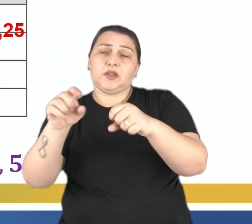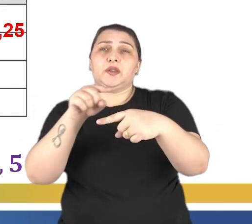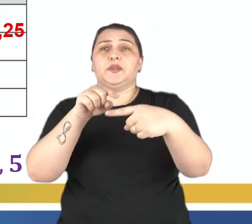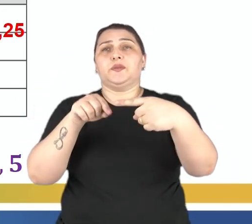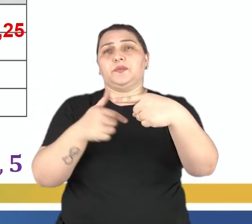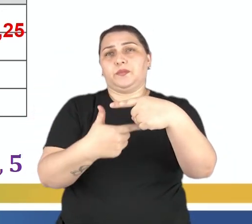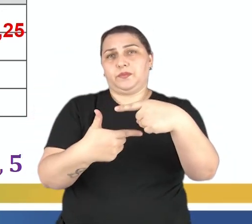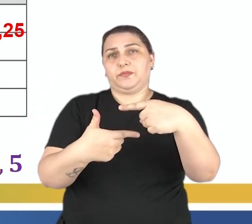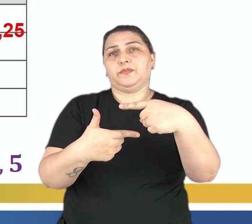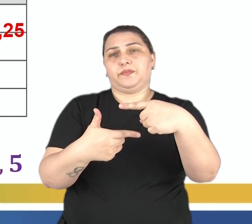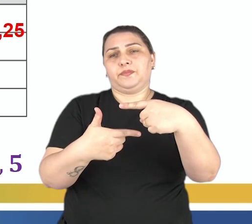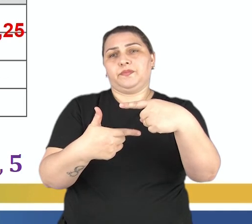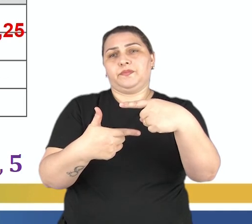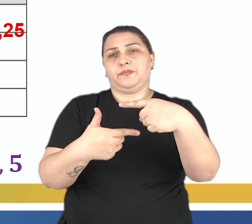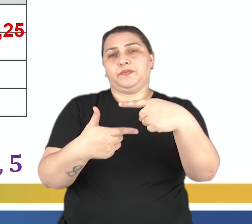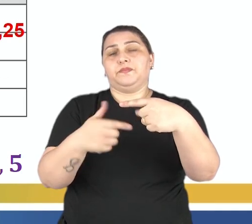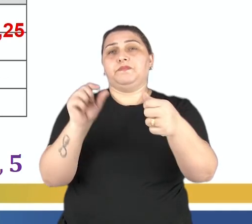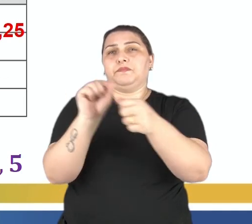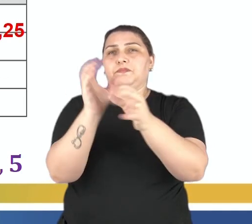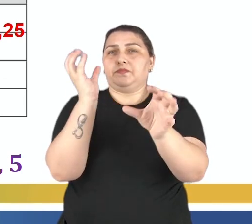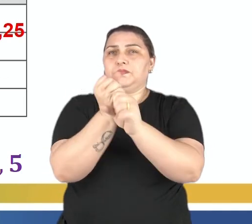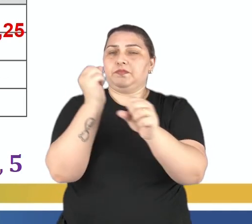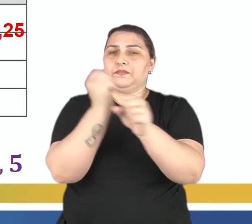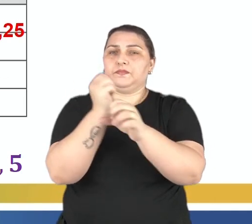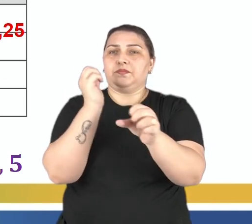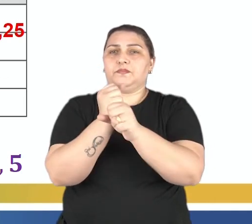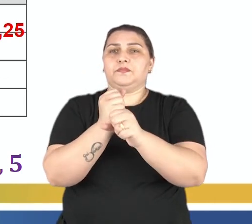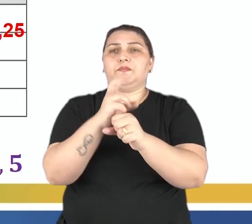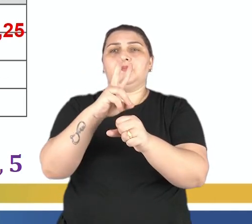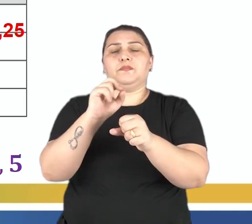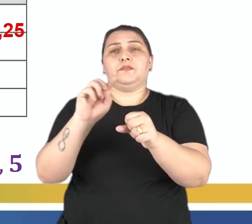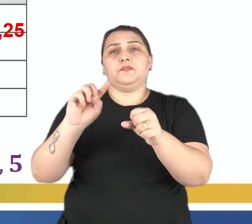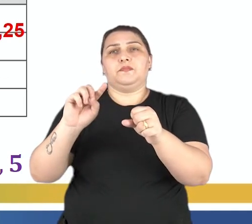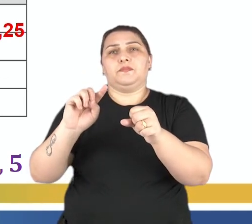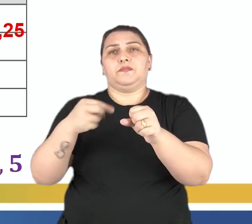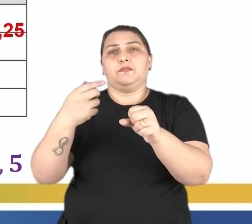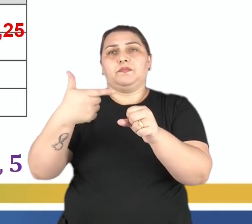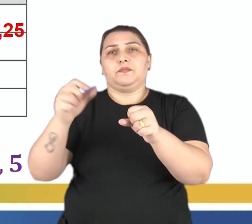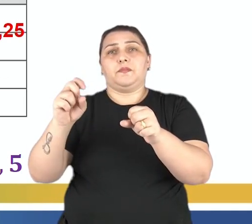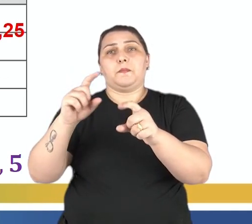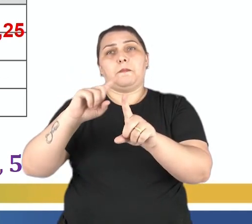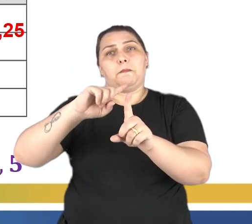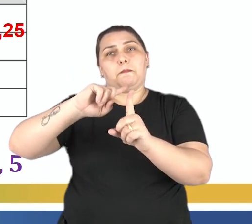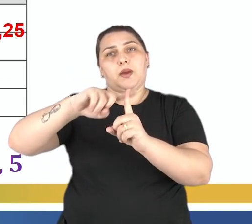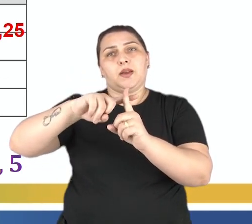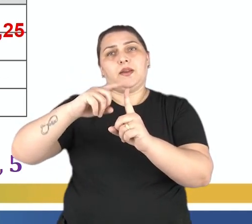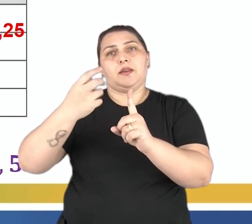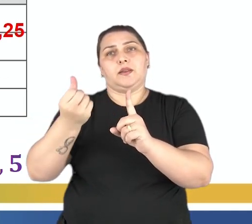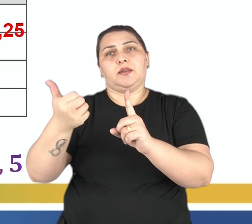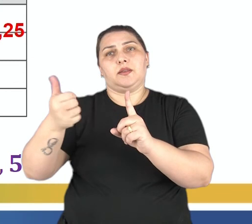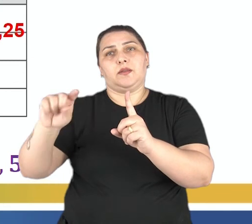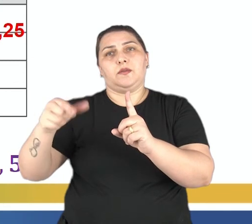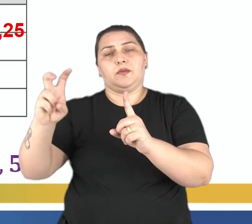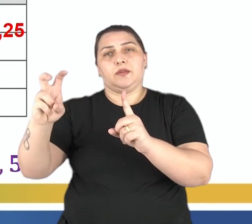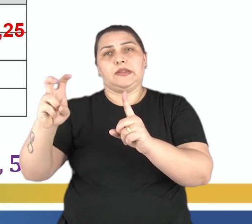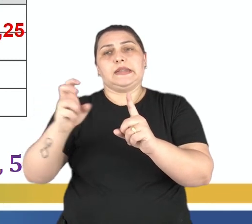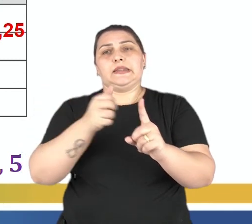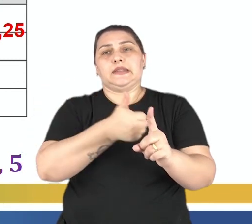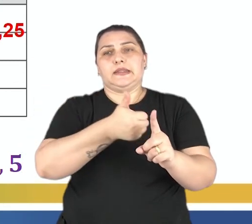por 2. Realizando a soma de 50,25 mais 61,5, chegamos em